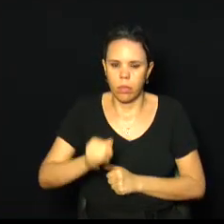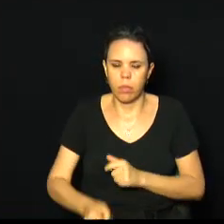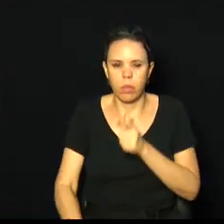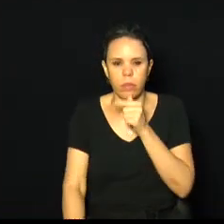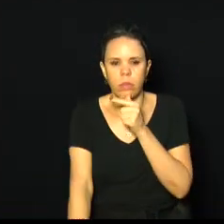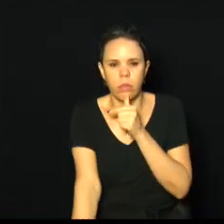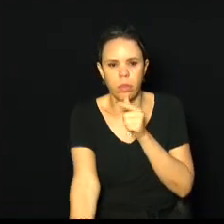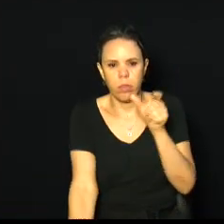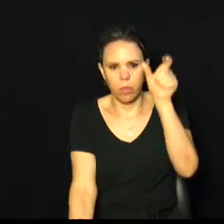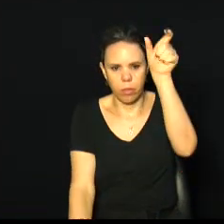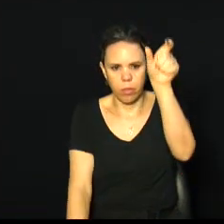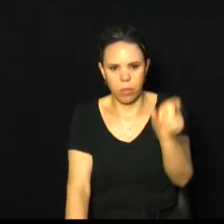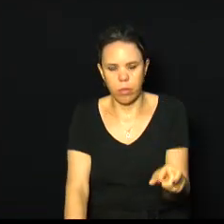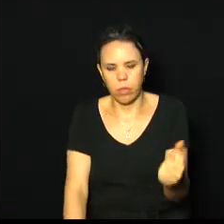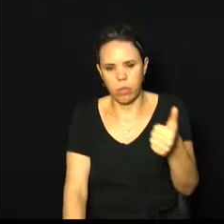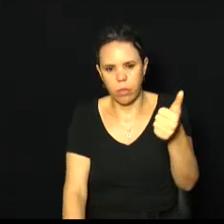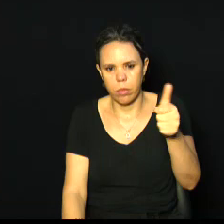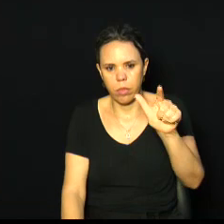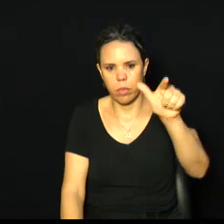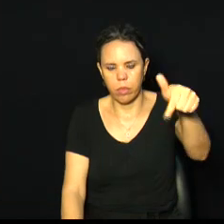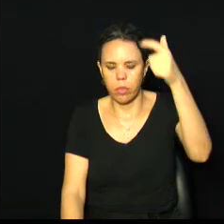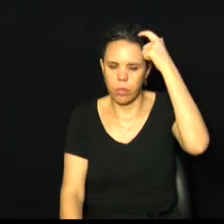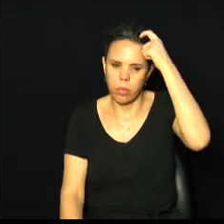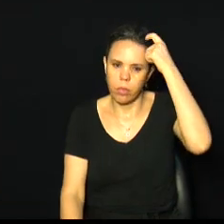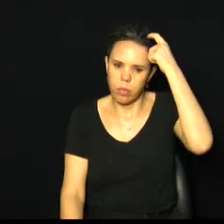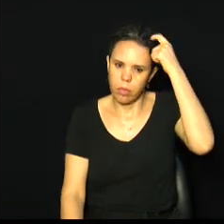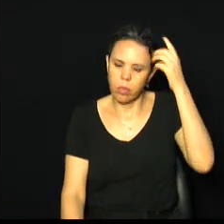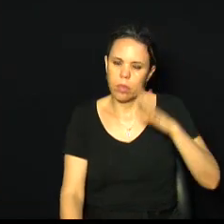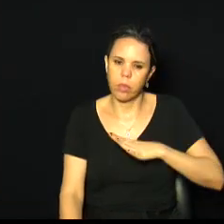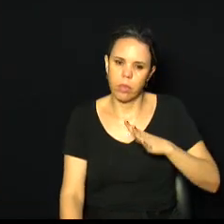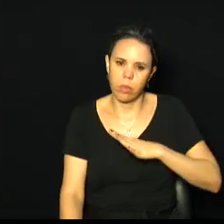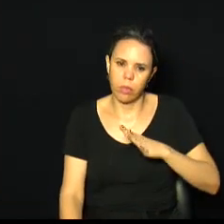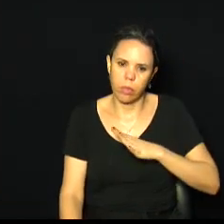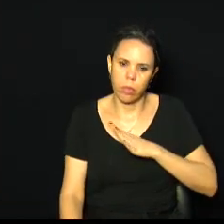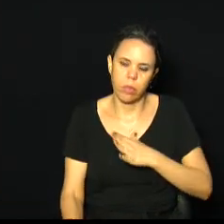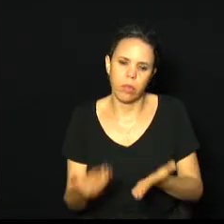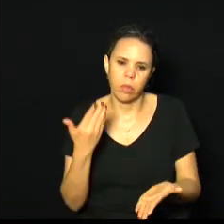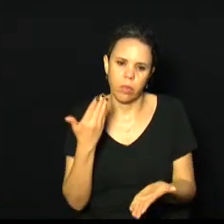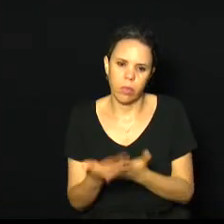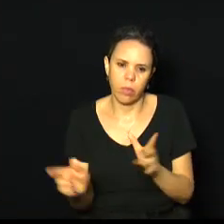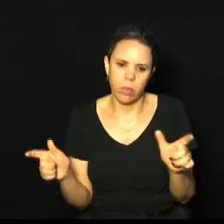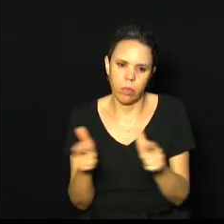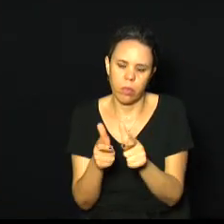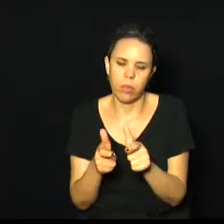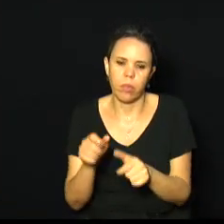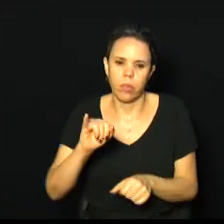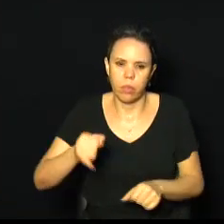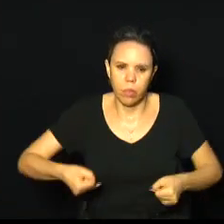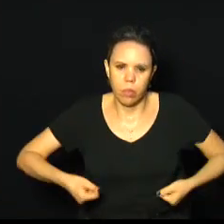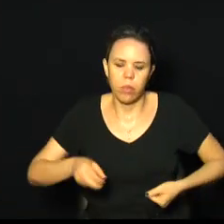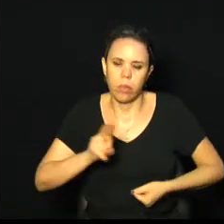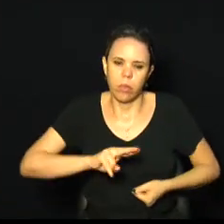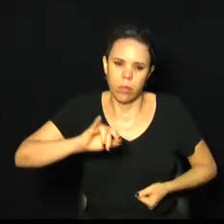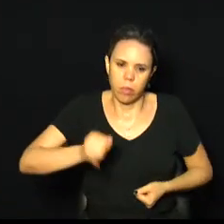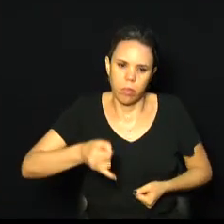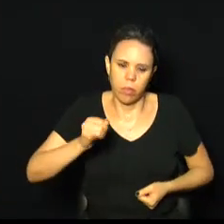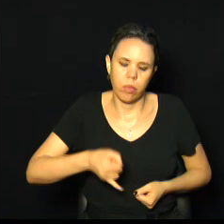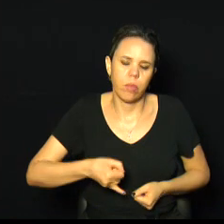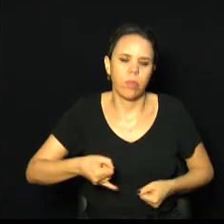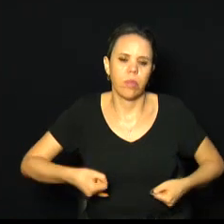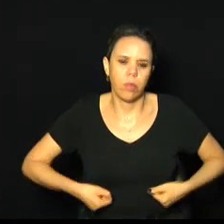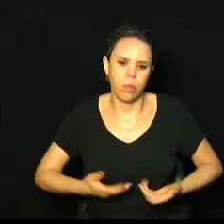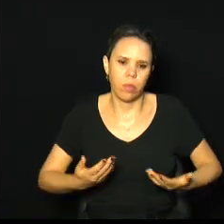primeira coluna, logo após as cidades, índice de perdas, consumo per